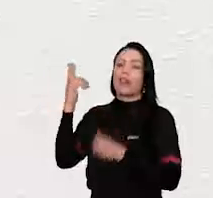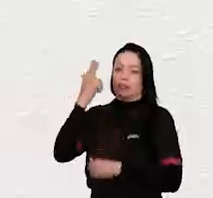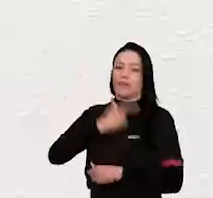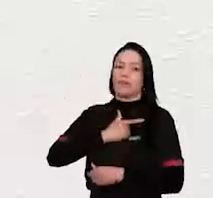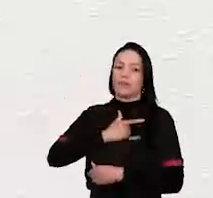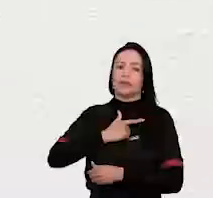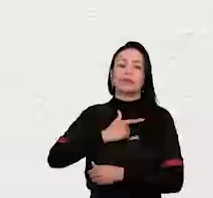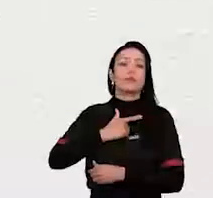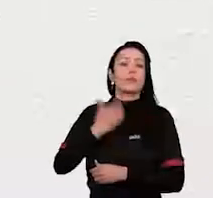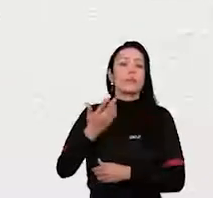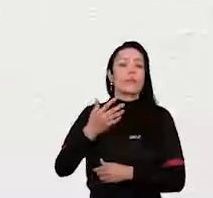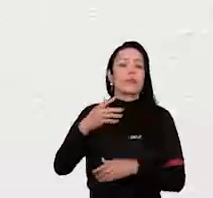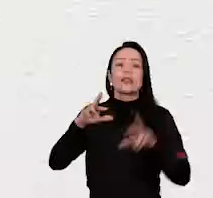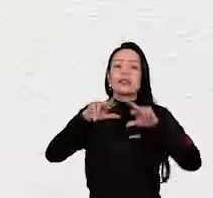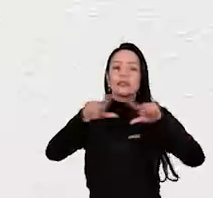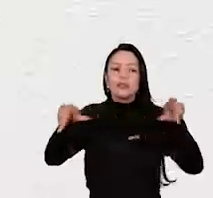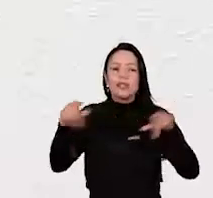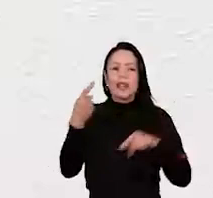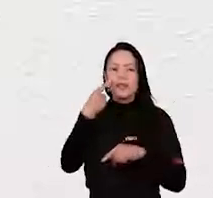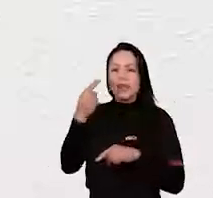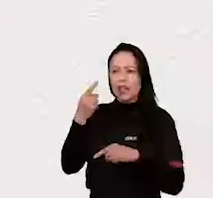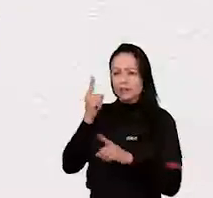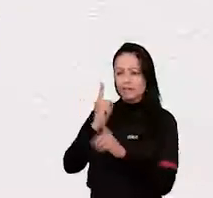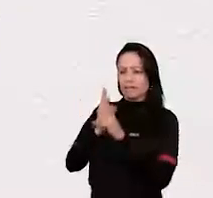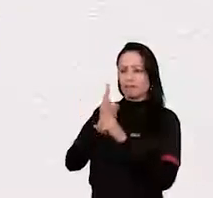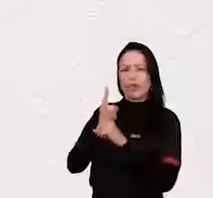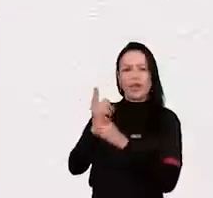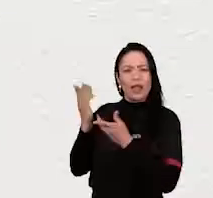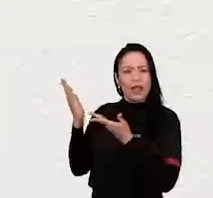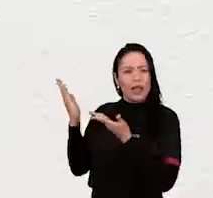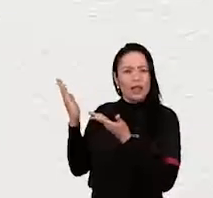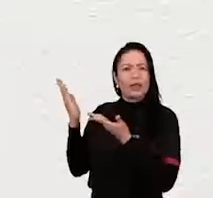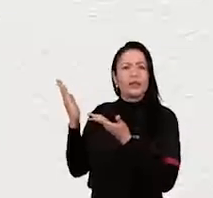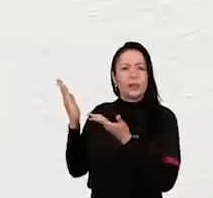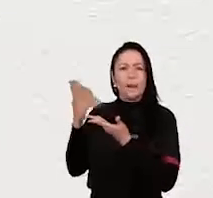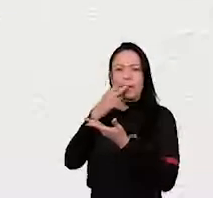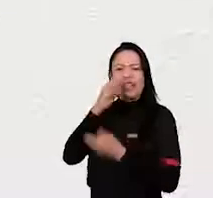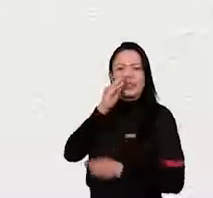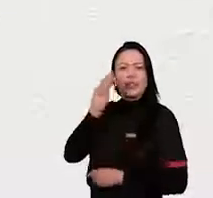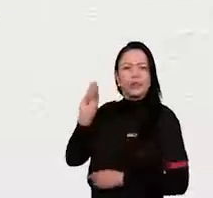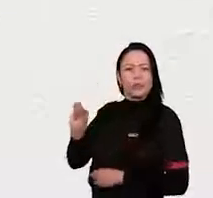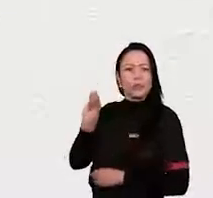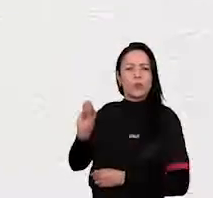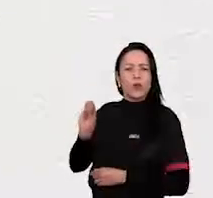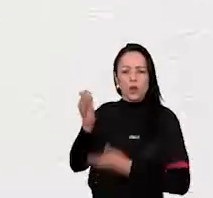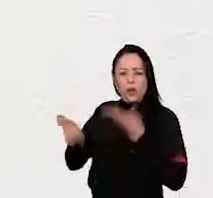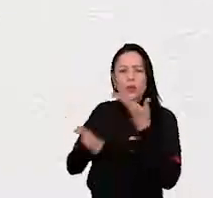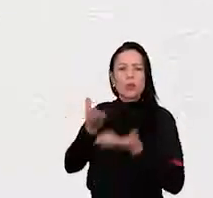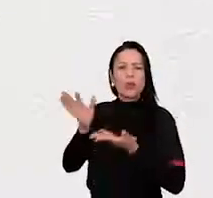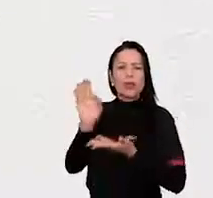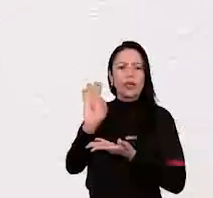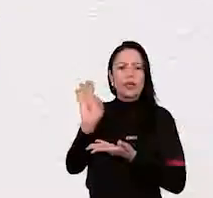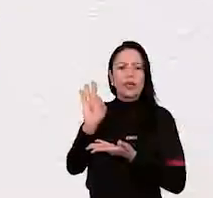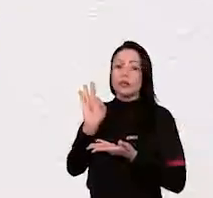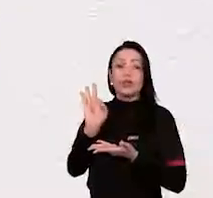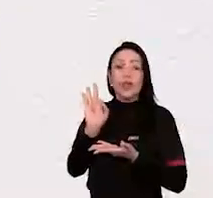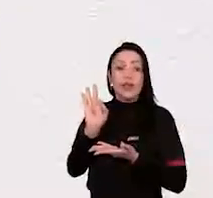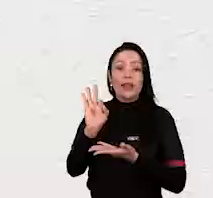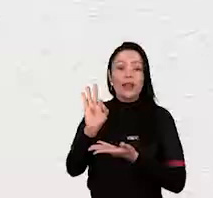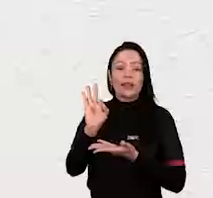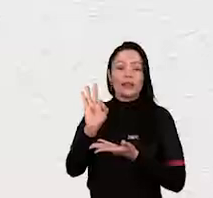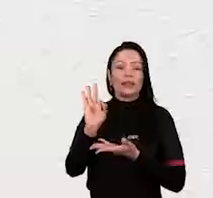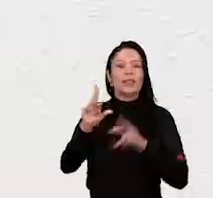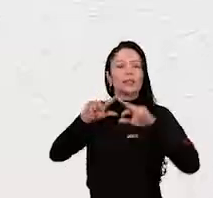assim, esses animais, a primeira impressão quando você mostra essa foto é que são animais negligenciados. Não são. Muitos deles chegam